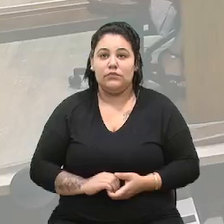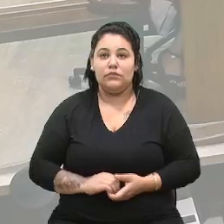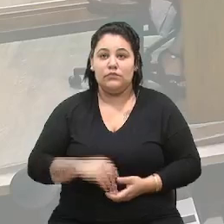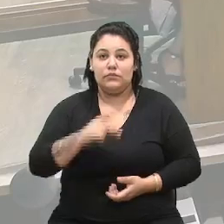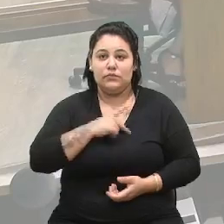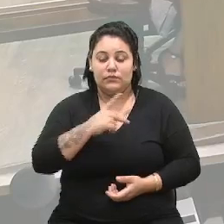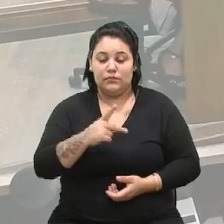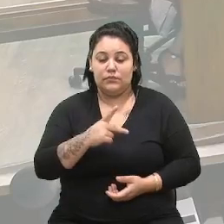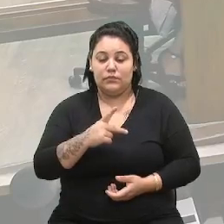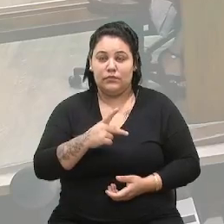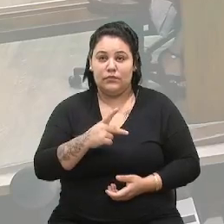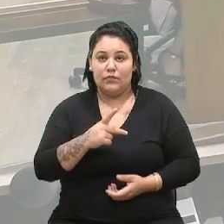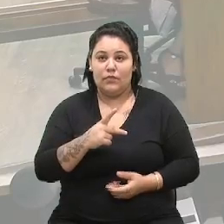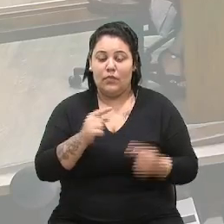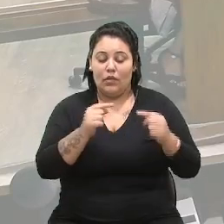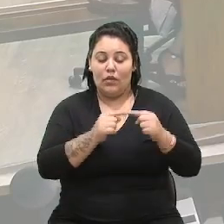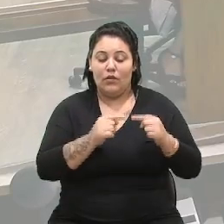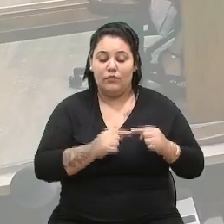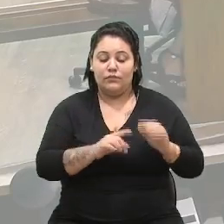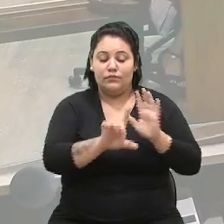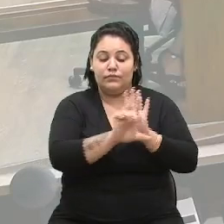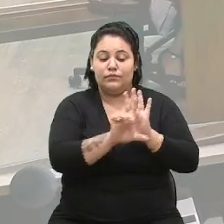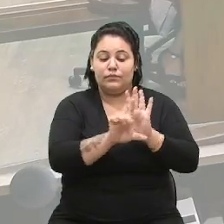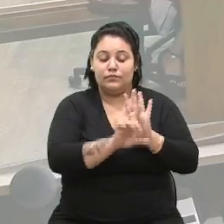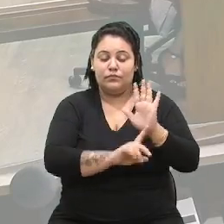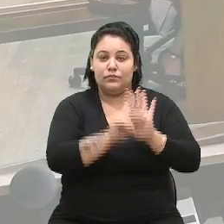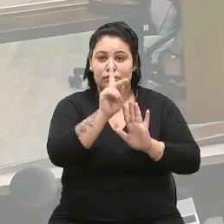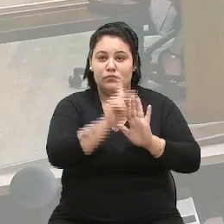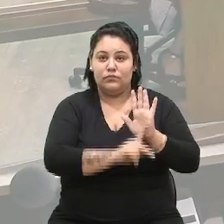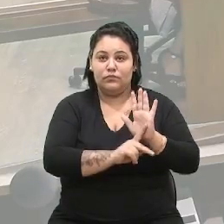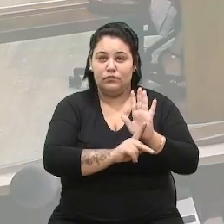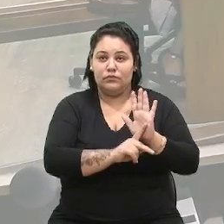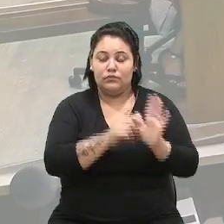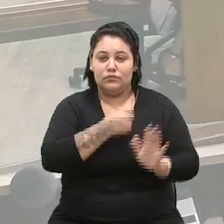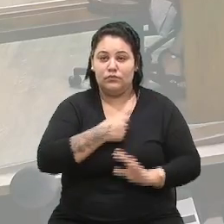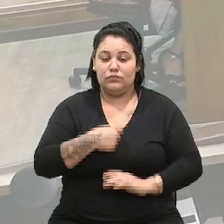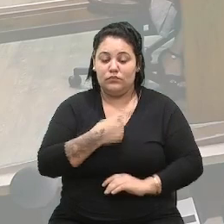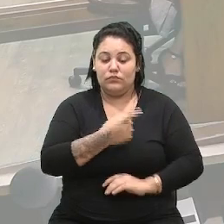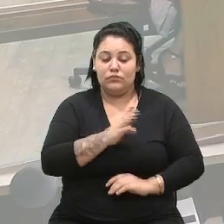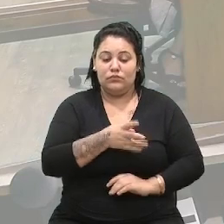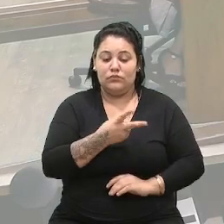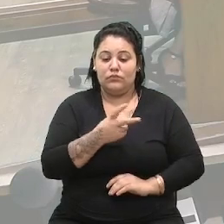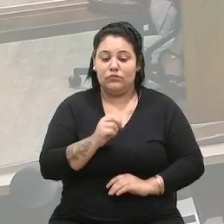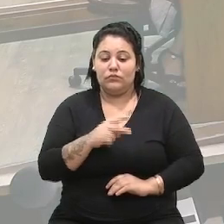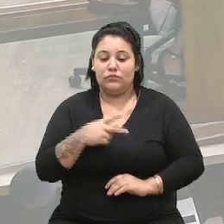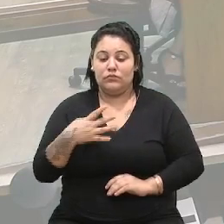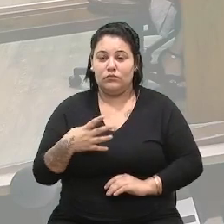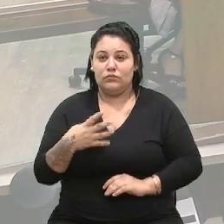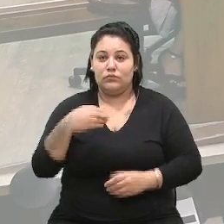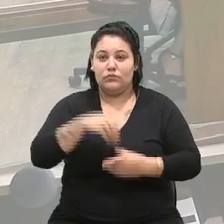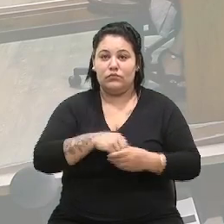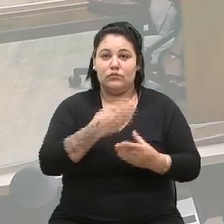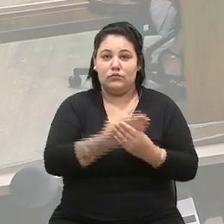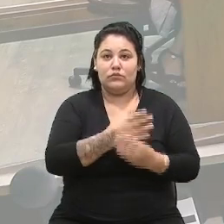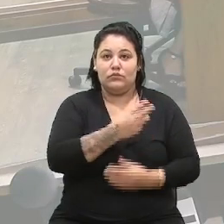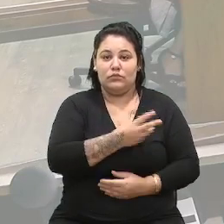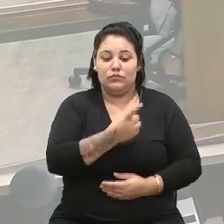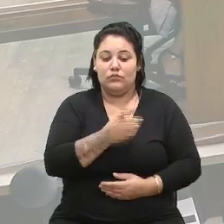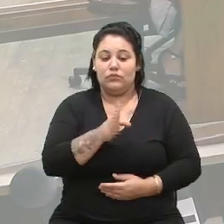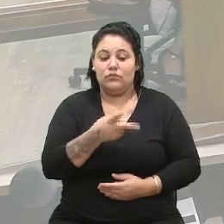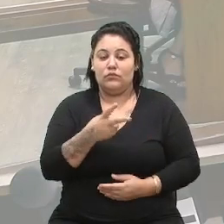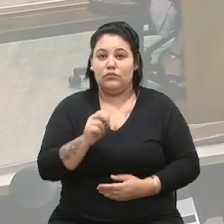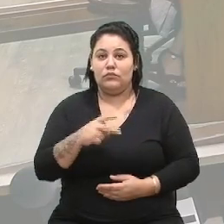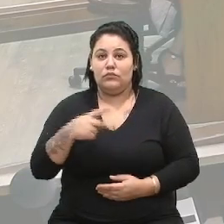Presidente, pela legalidade do projeto da resolução número 1/2024, contido no processo número